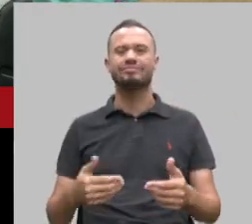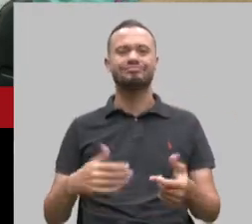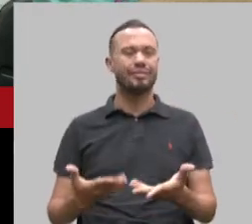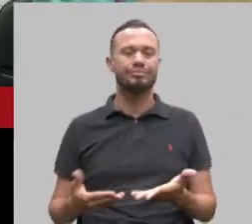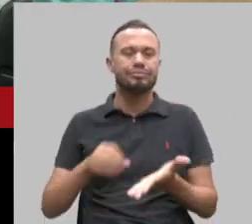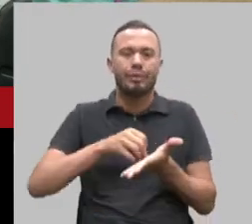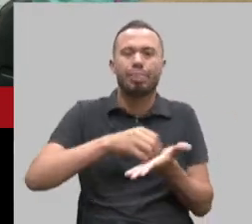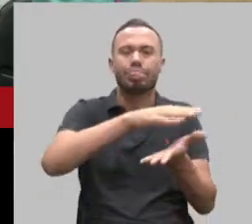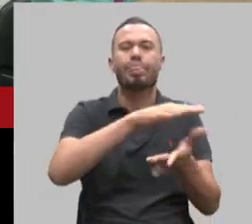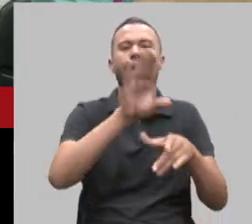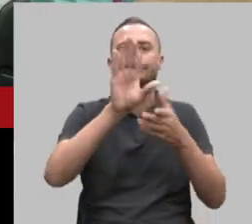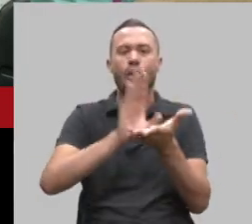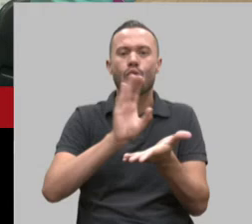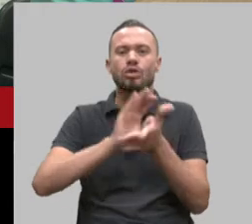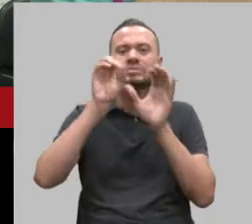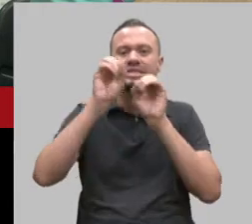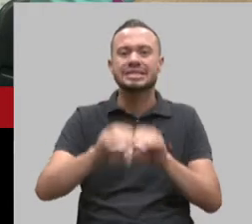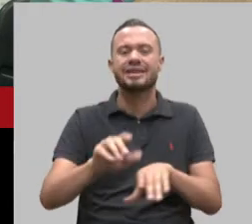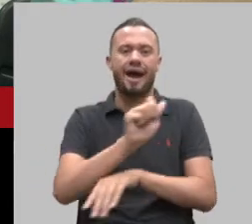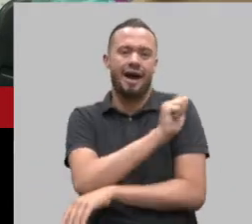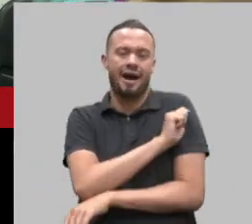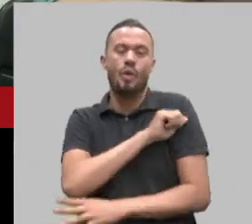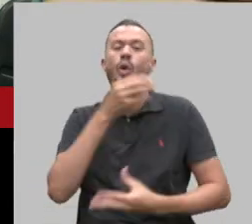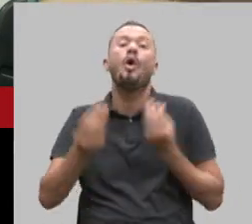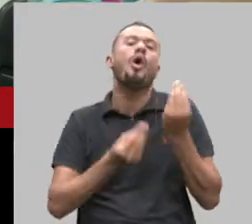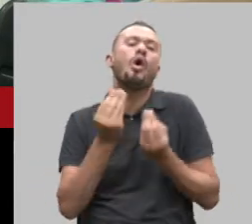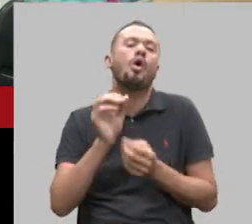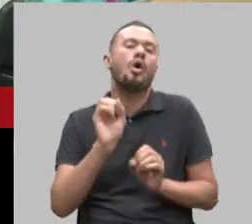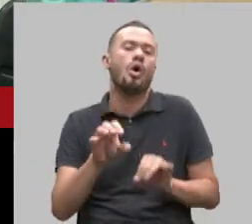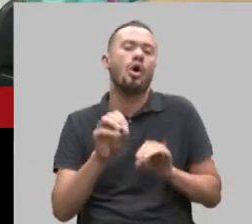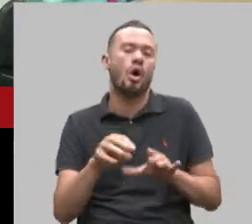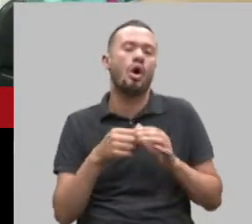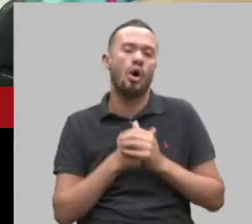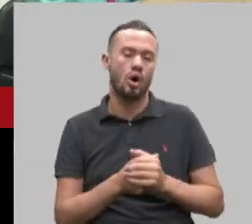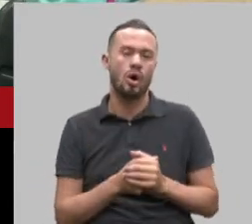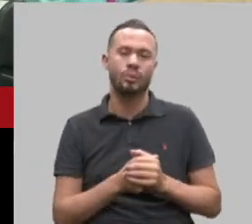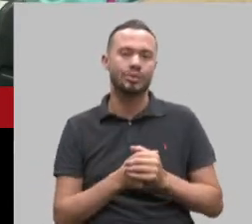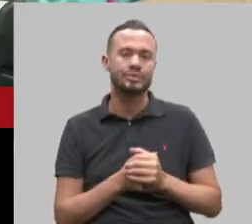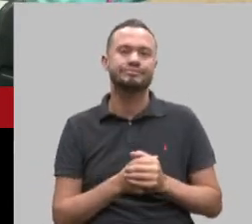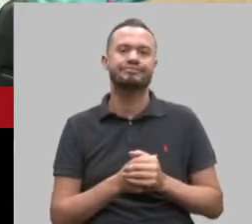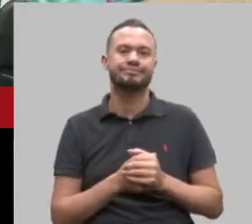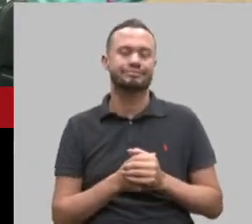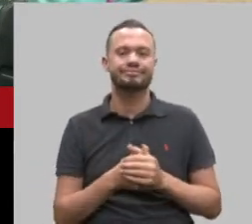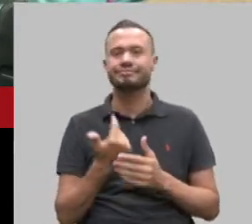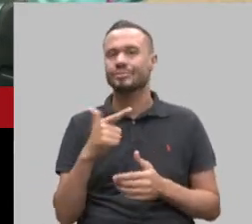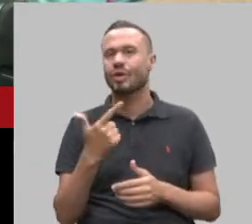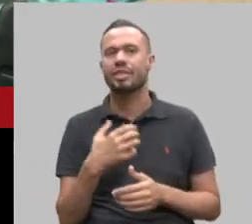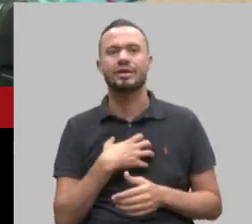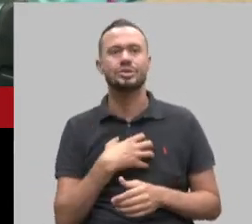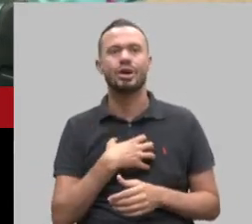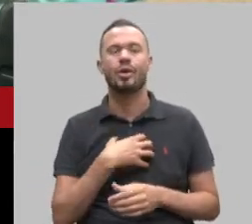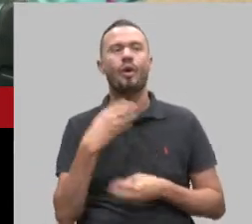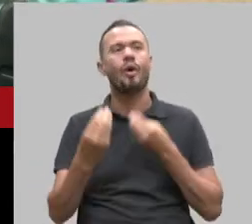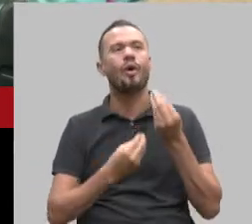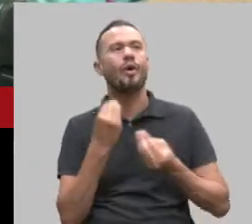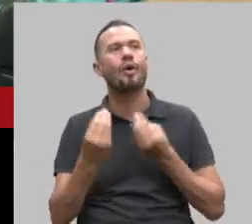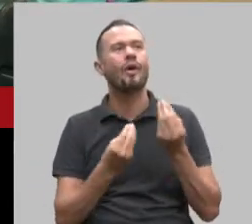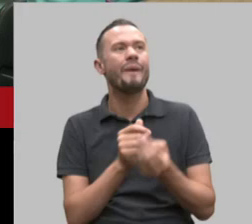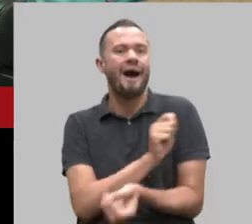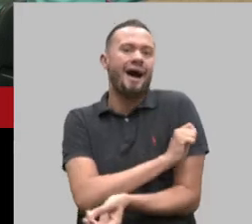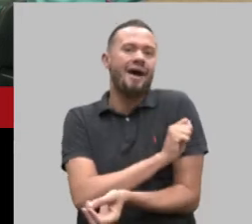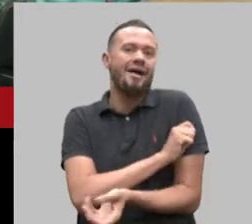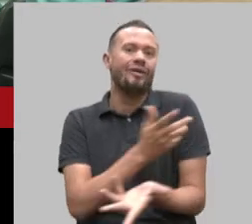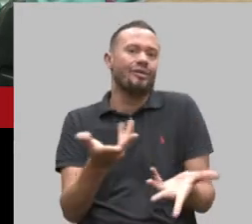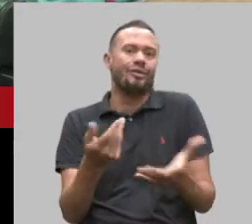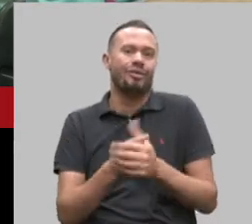ensinar os alunos como é que ele vai ensinar não tem autonomia nenhuma para ele imagina pros alunos cara e uma coisa eu quero